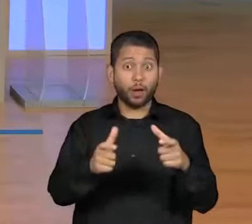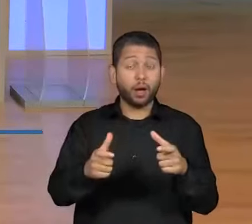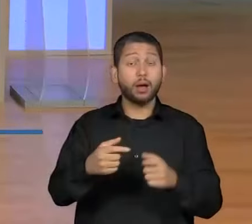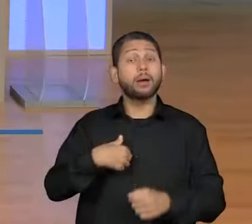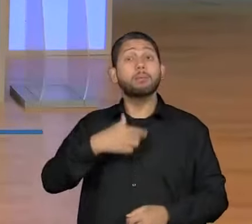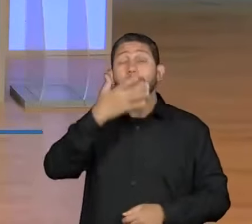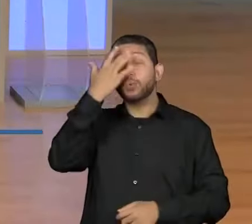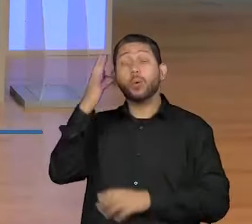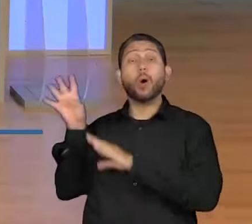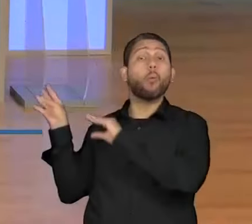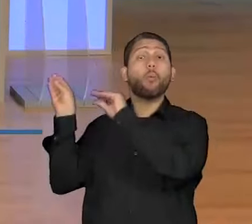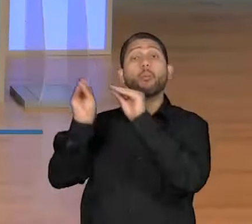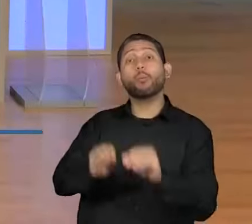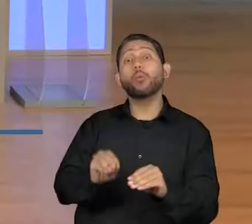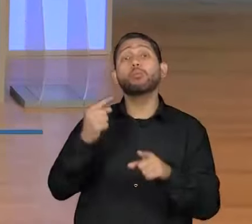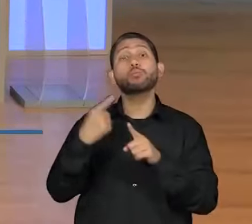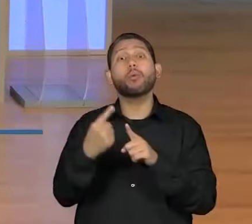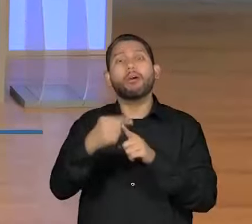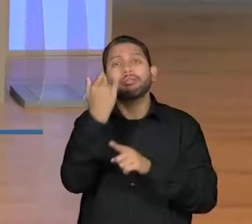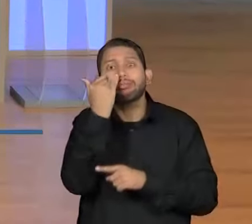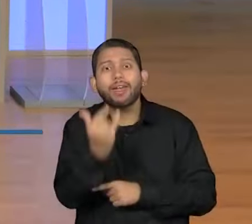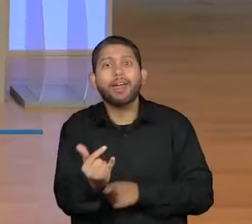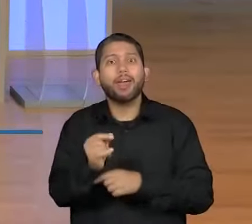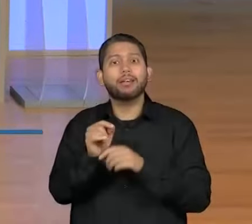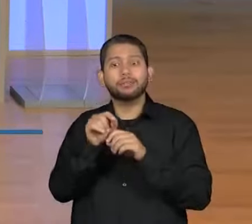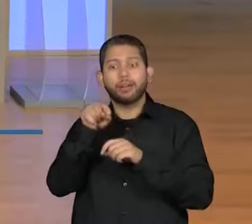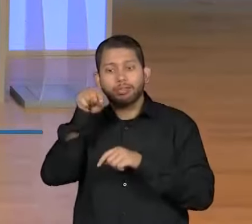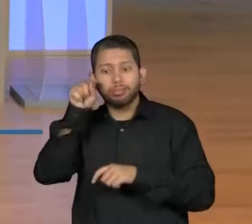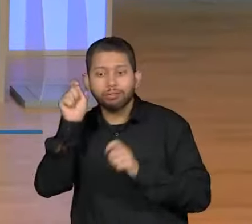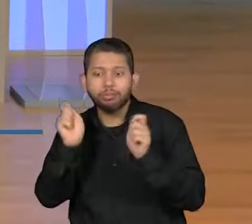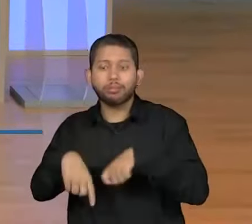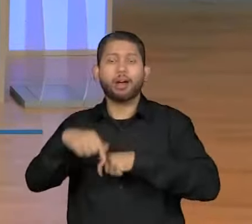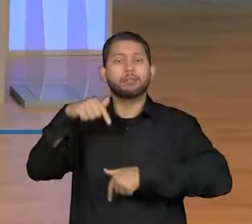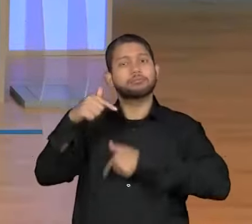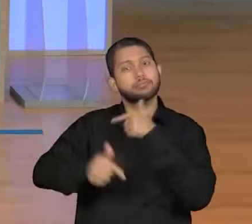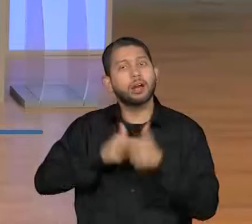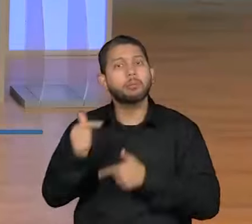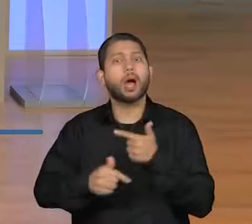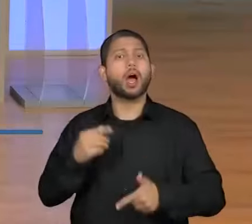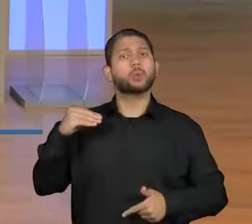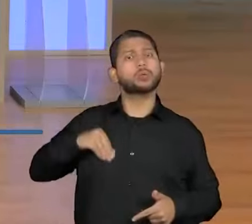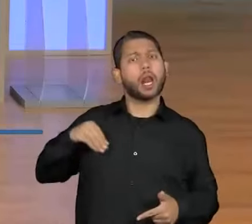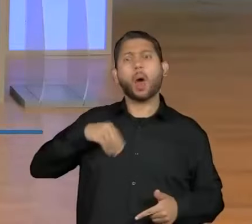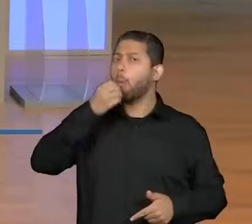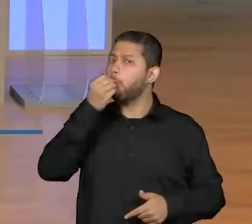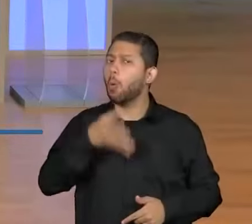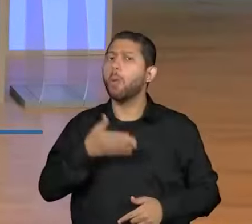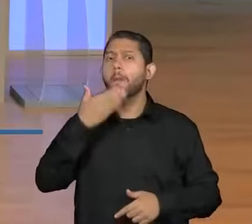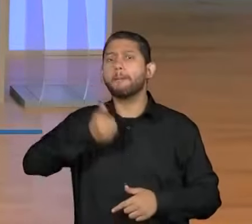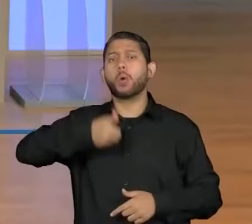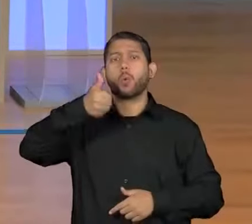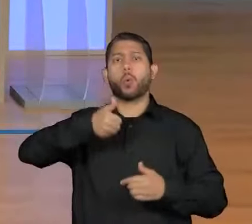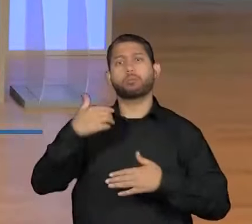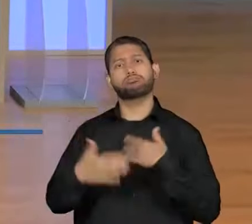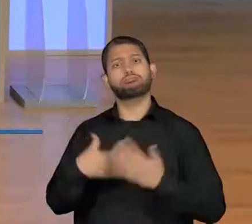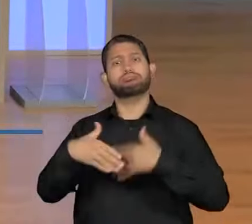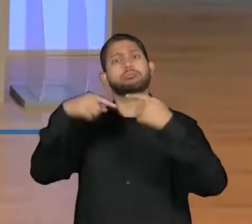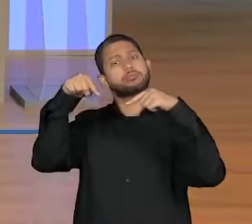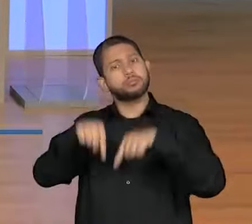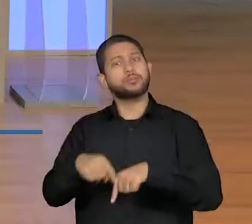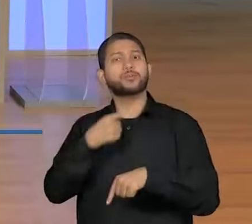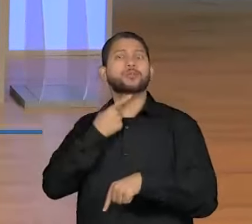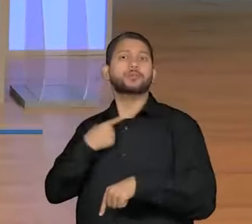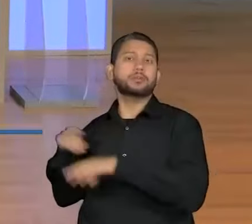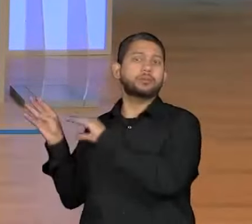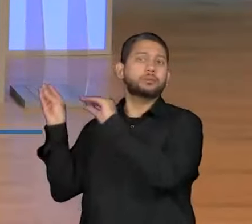de emprego. A gente tem o pessoal conhece São Paulo por causa disso, né? Então, há oportunidades de trabalho, é